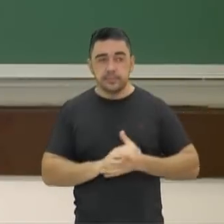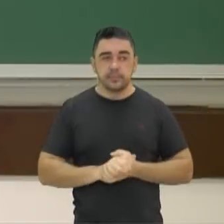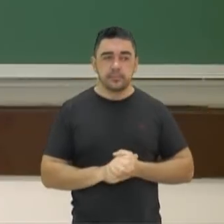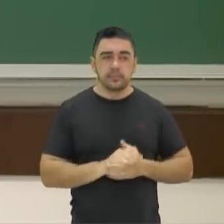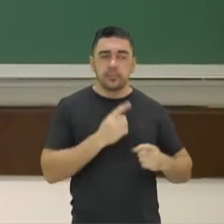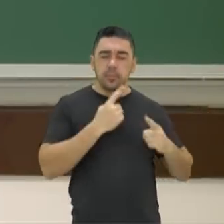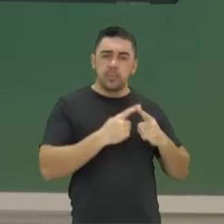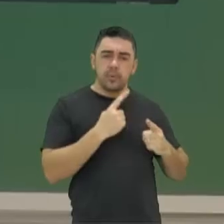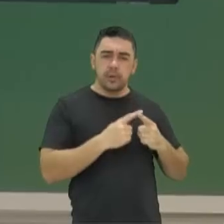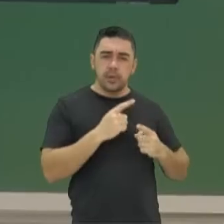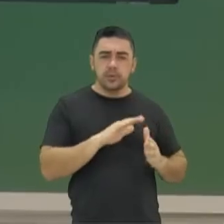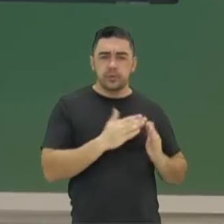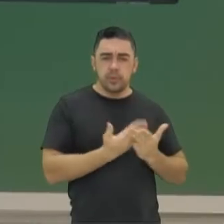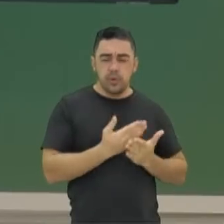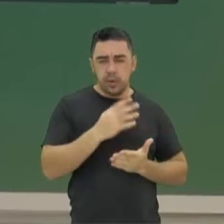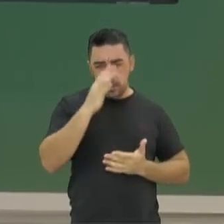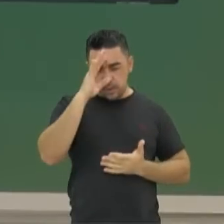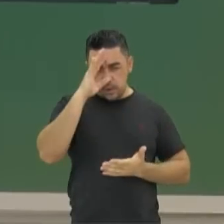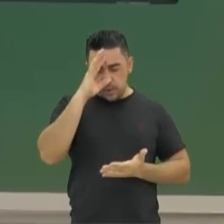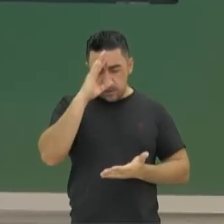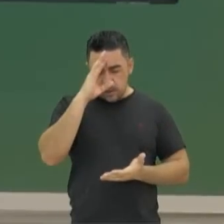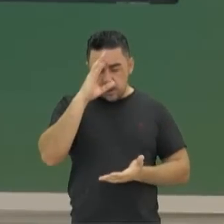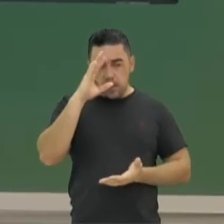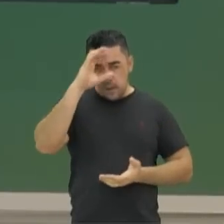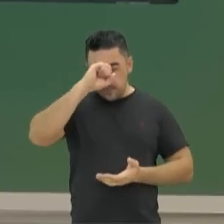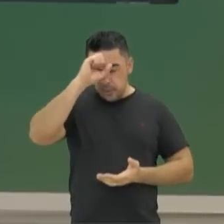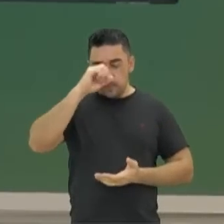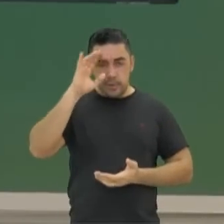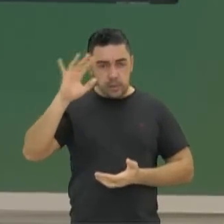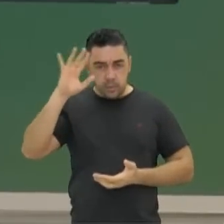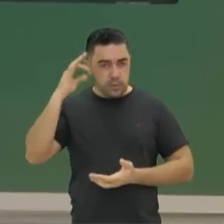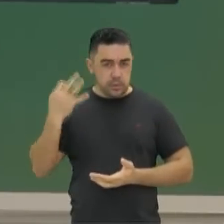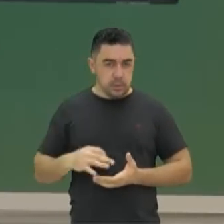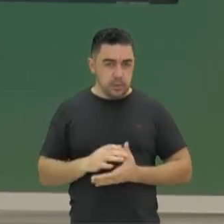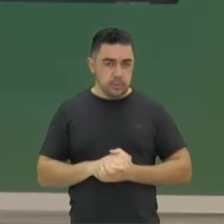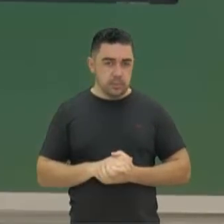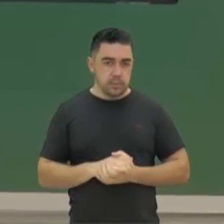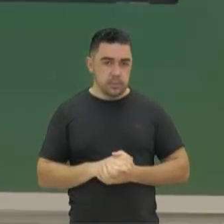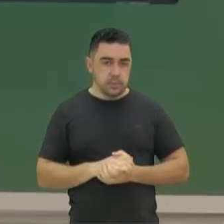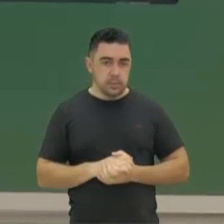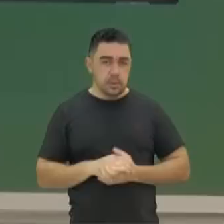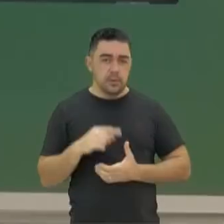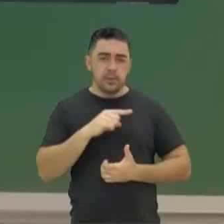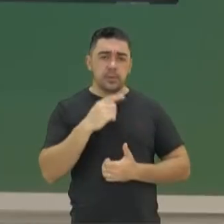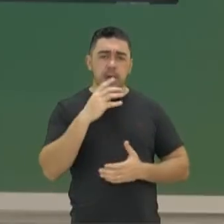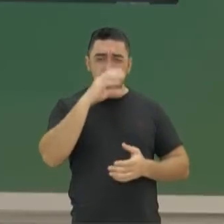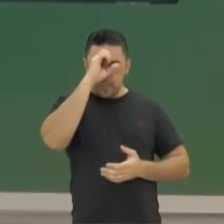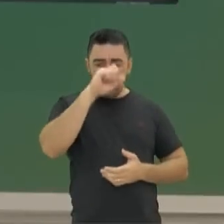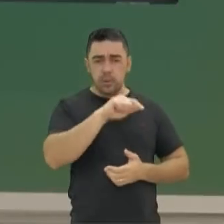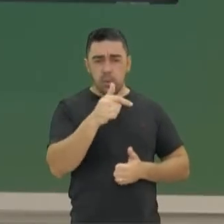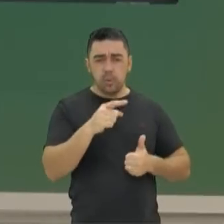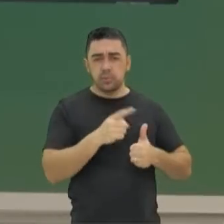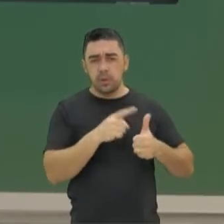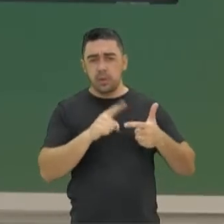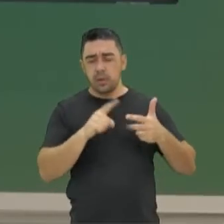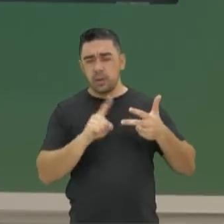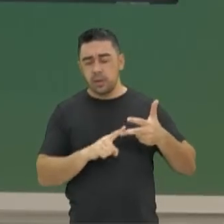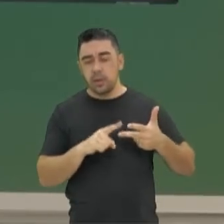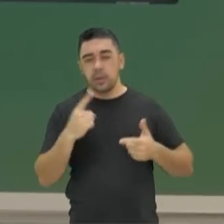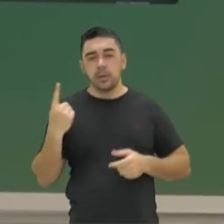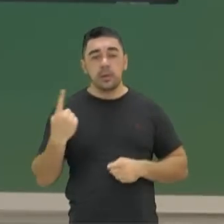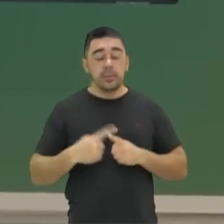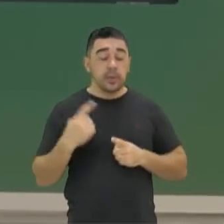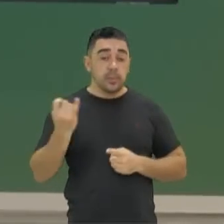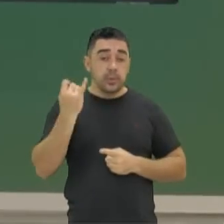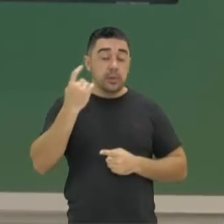Porque no colégio aprendemos sobre teorias que não deram certo. O José perguntou aqui, a gente aprendeu lá Lamarck que não dá certo, por que a gente tem que aprender? Porque é importante a gente ver